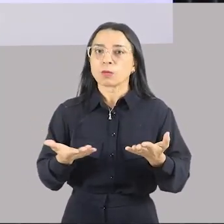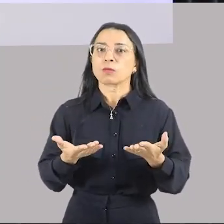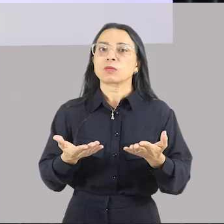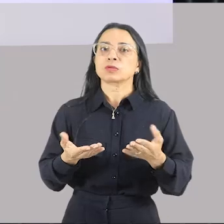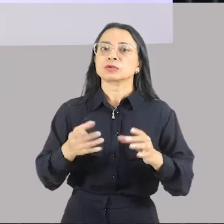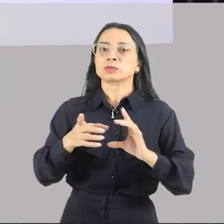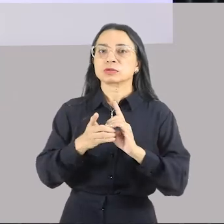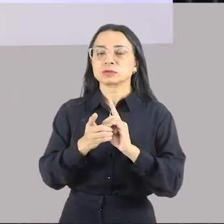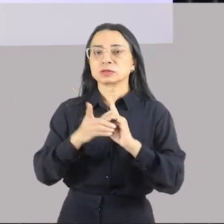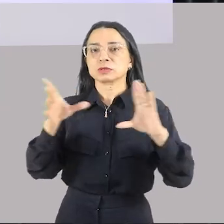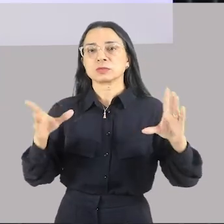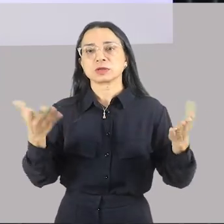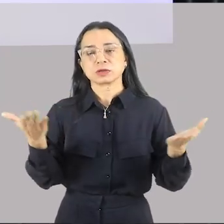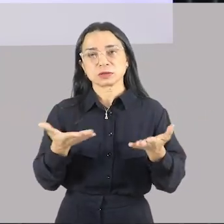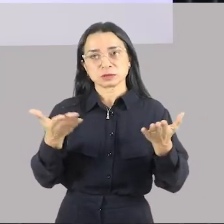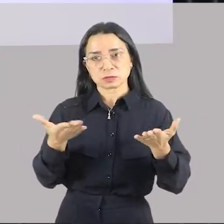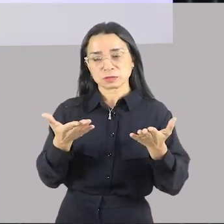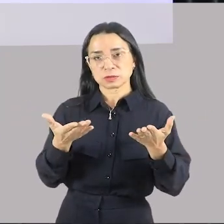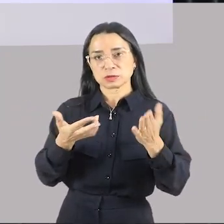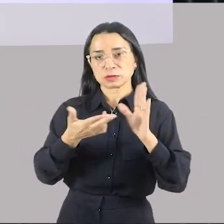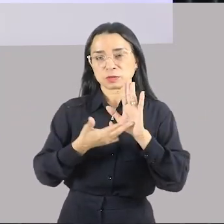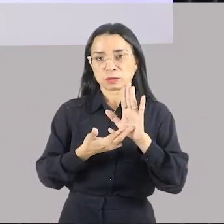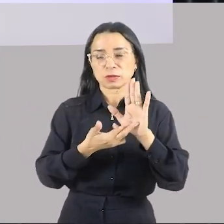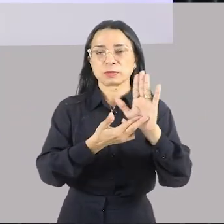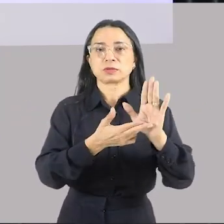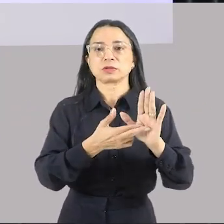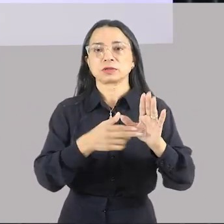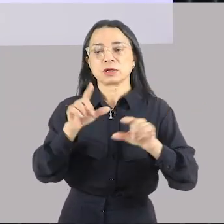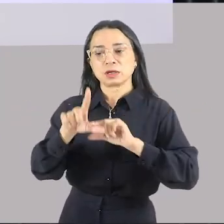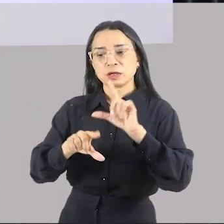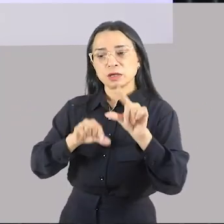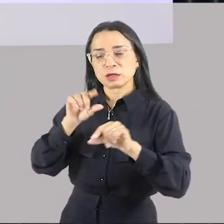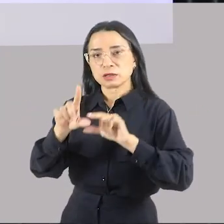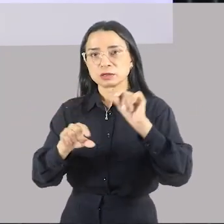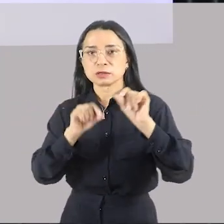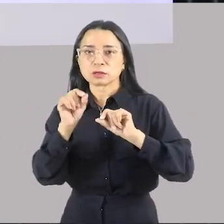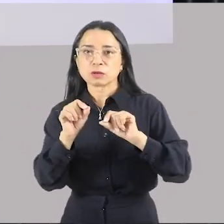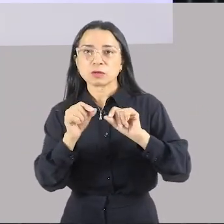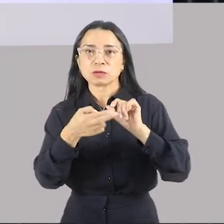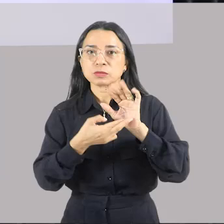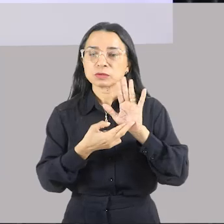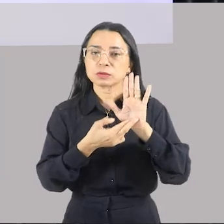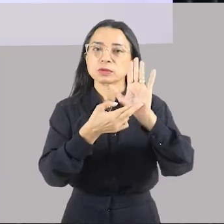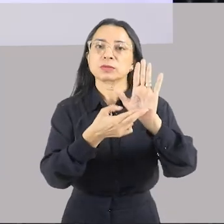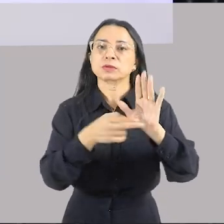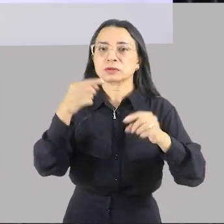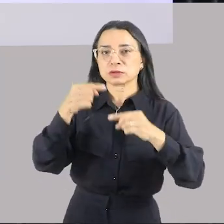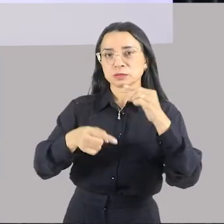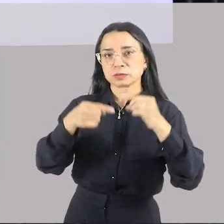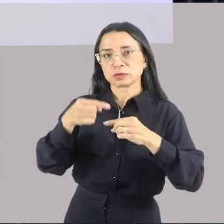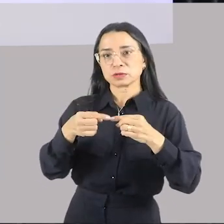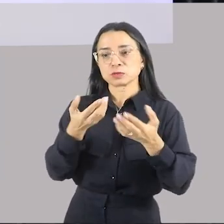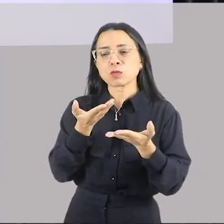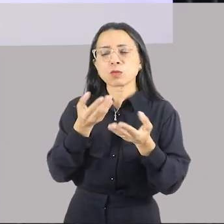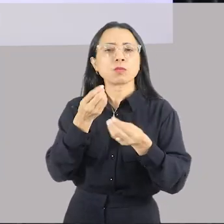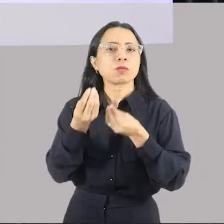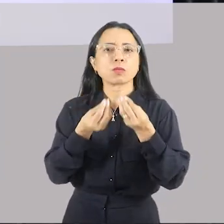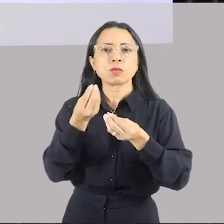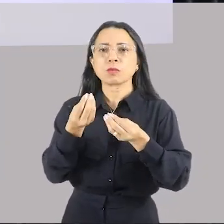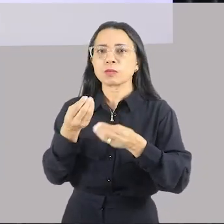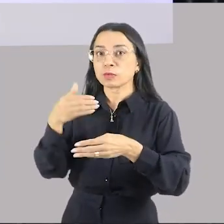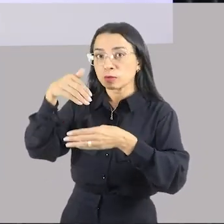representativas, onde a gente elege, escolhe através do voto os representantes políticos, ok? Então, votar, por